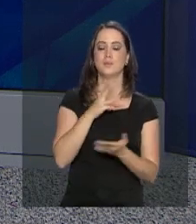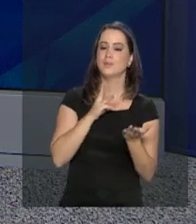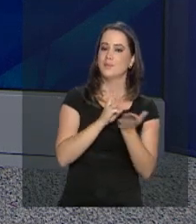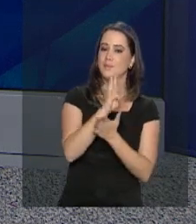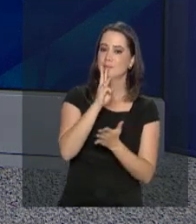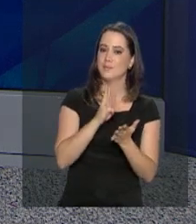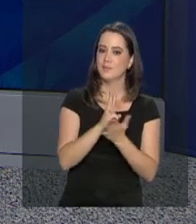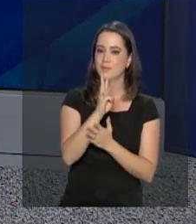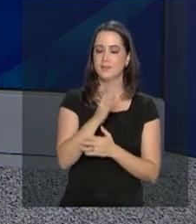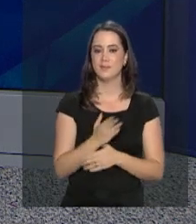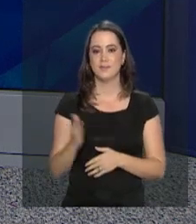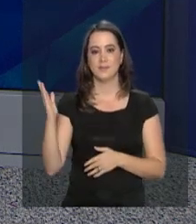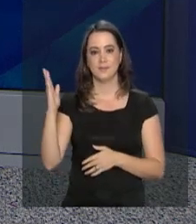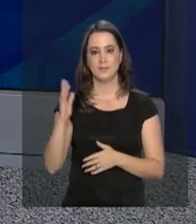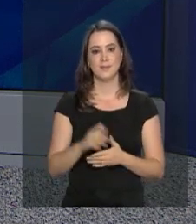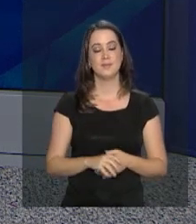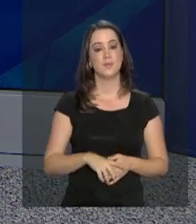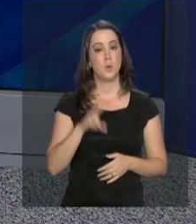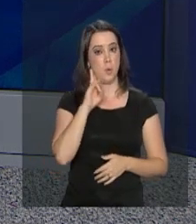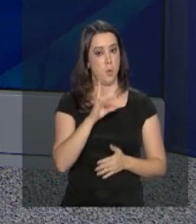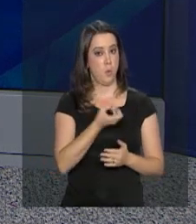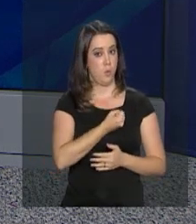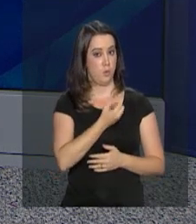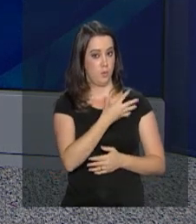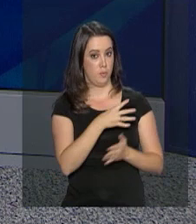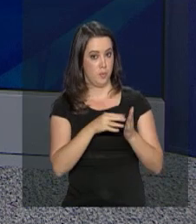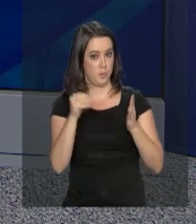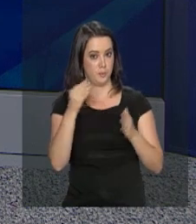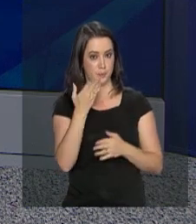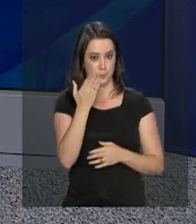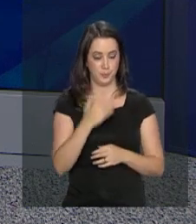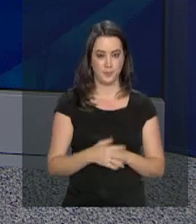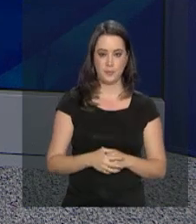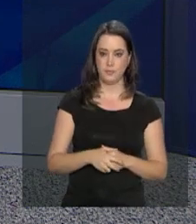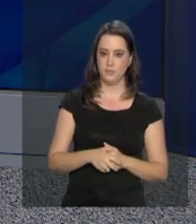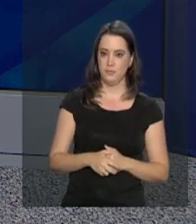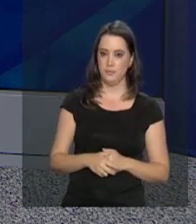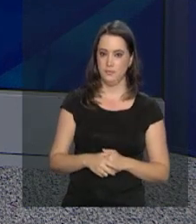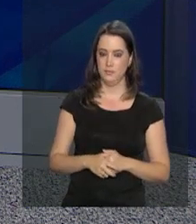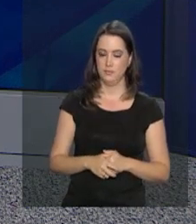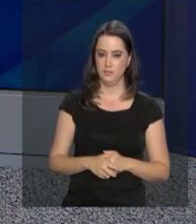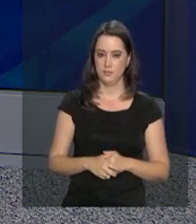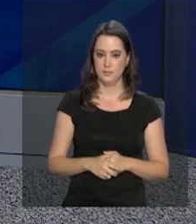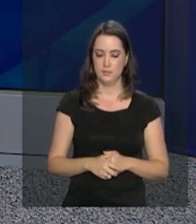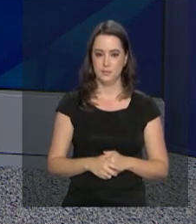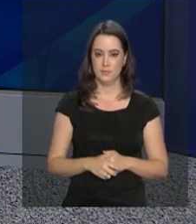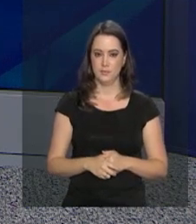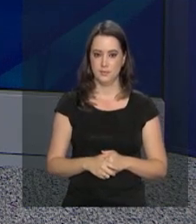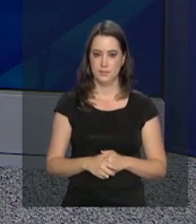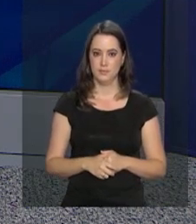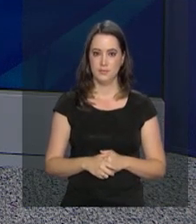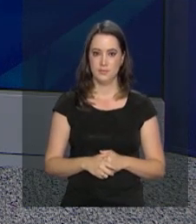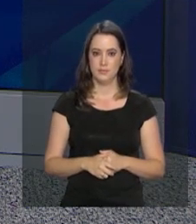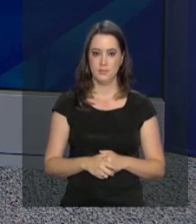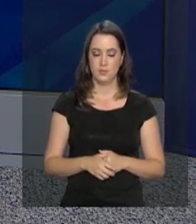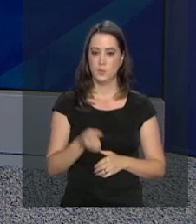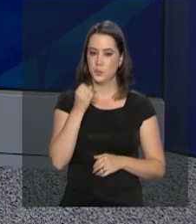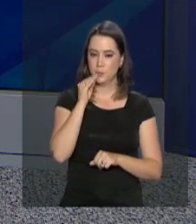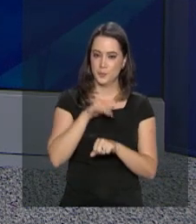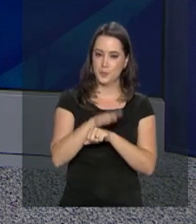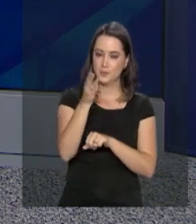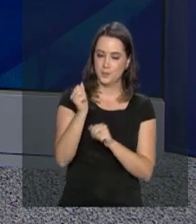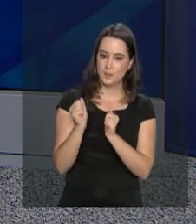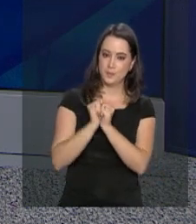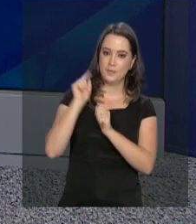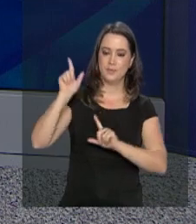Federal para o nosso WhatsApp pelo número 619-9867-8787. Uma boa noite